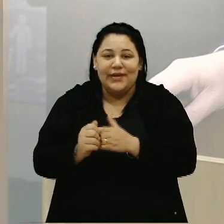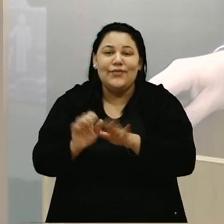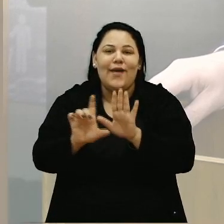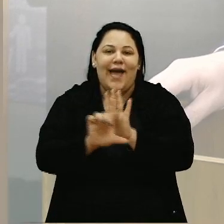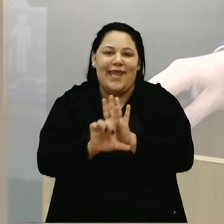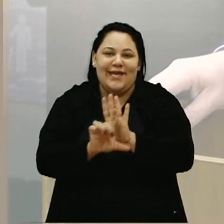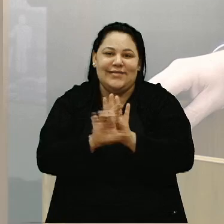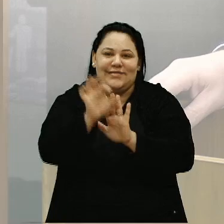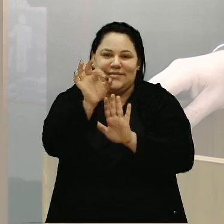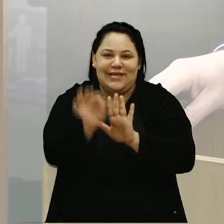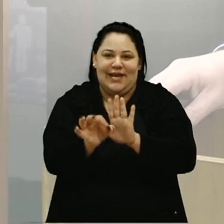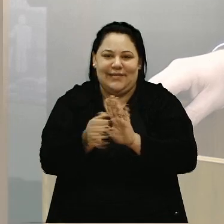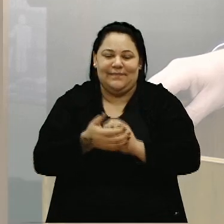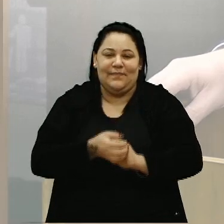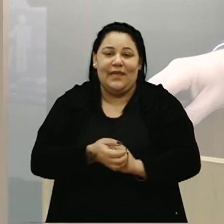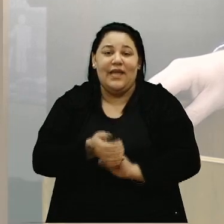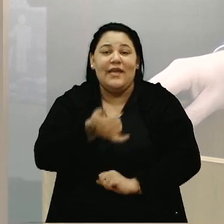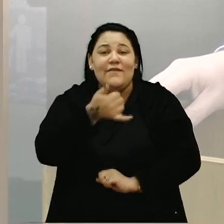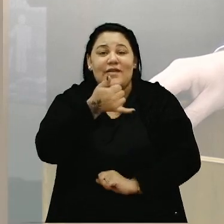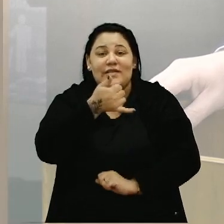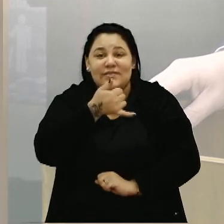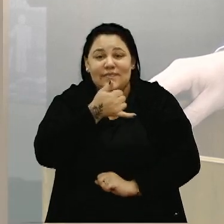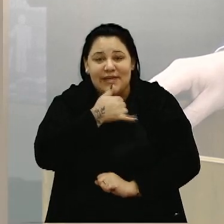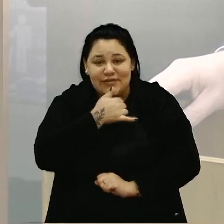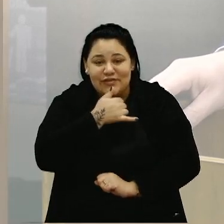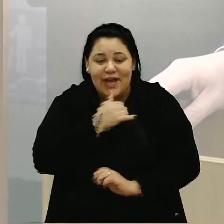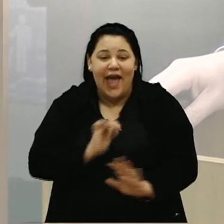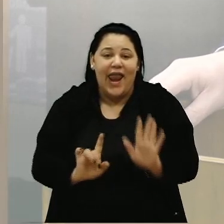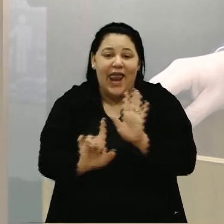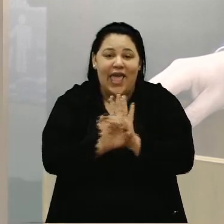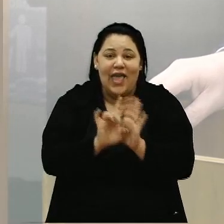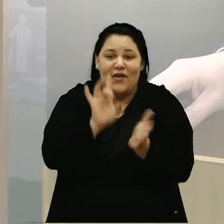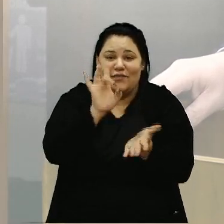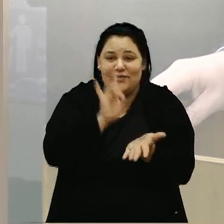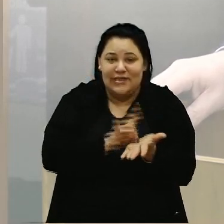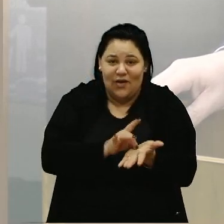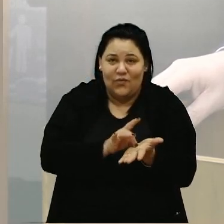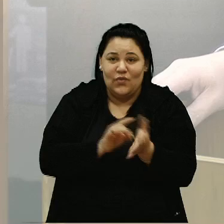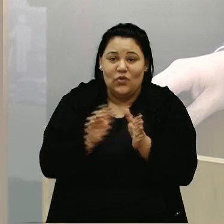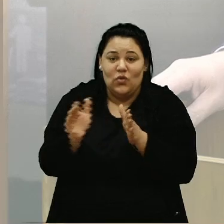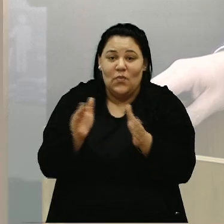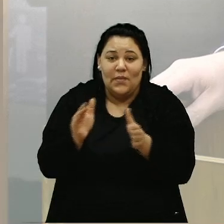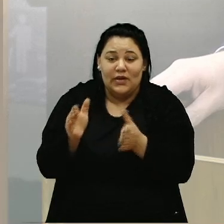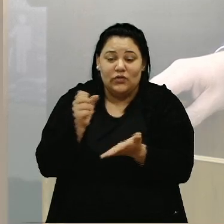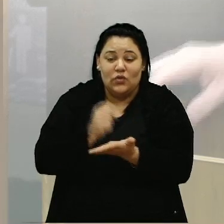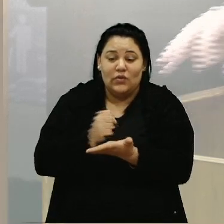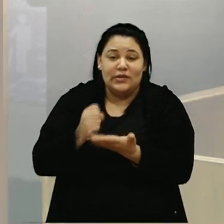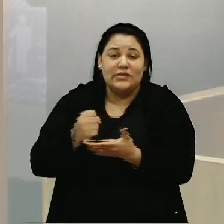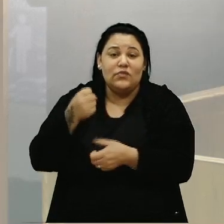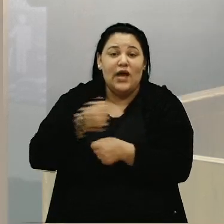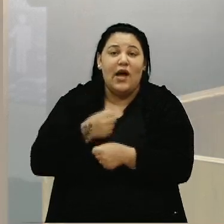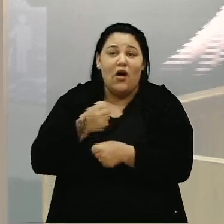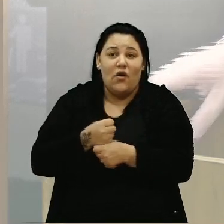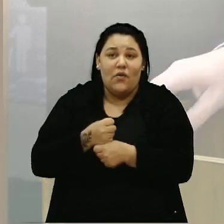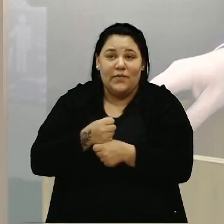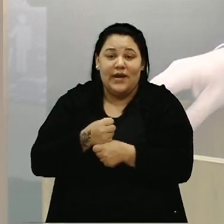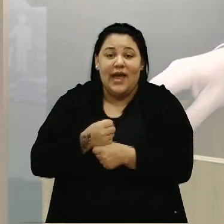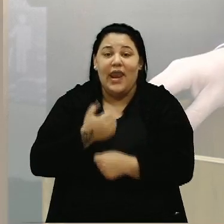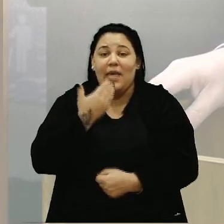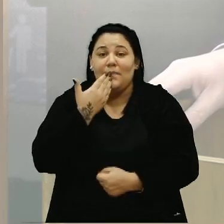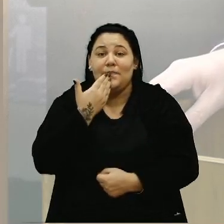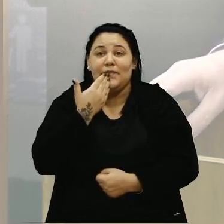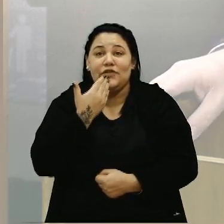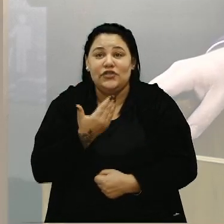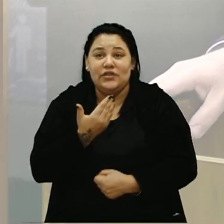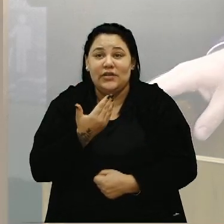vigente. E, infelizmente, a legislação vigente, na época desta contratação, ela regia pela questão do